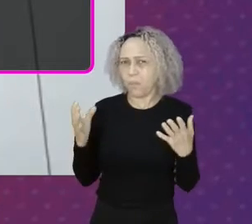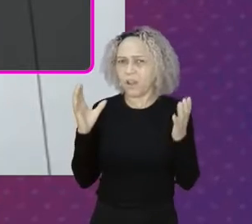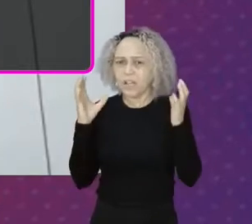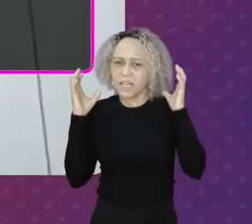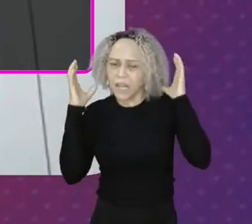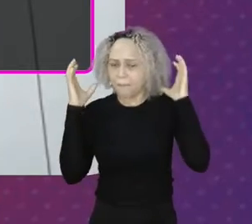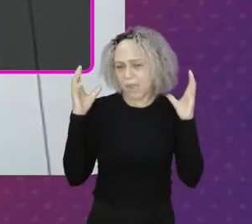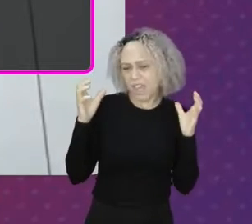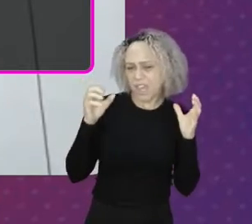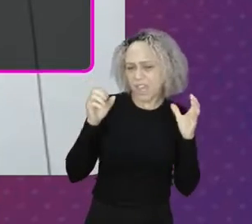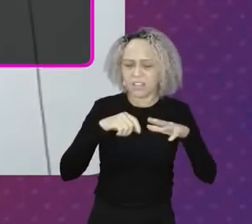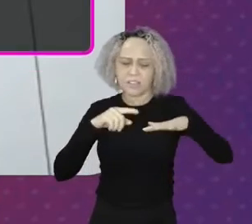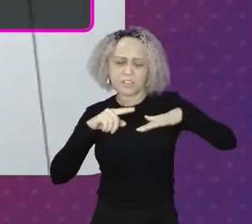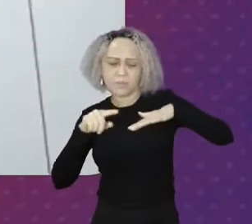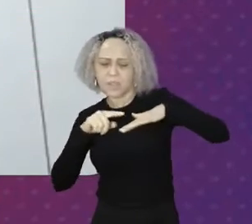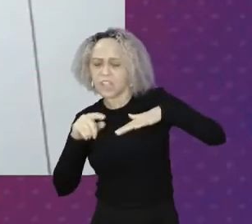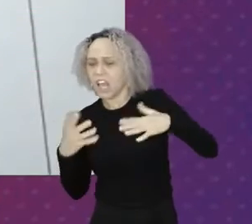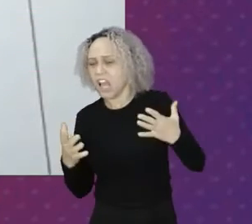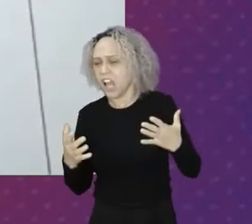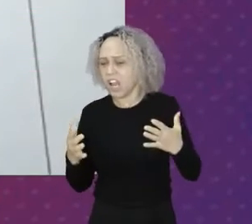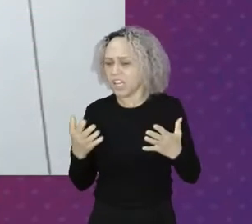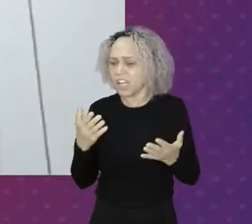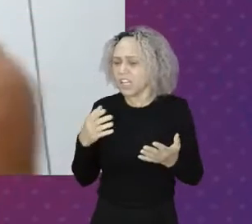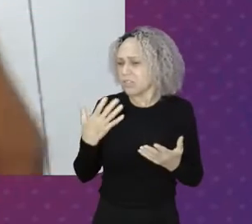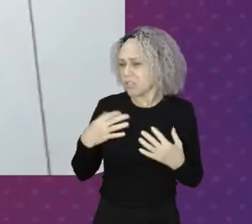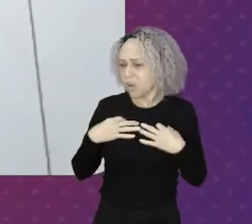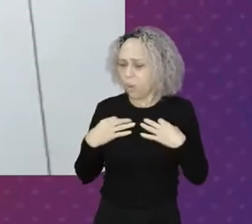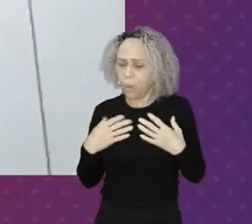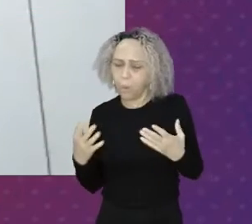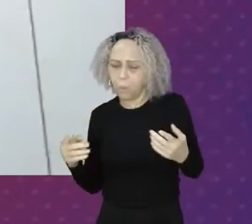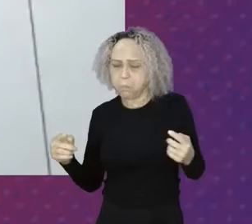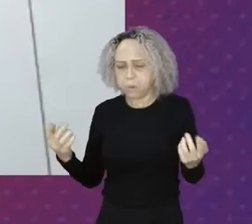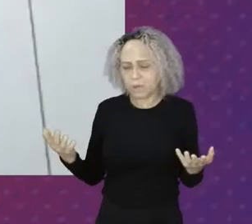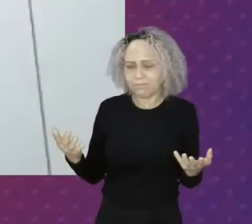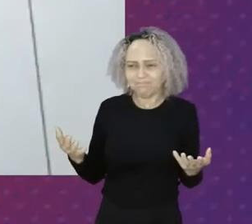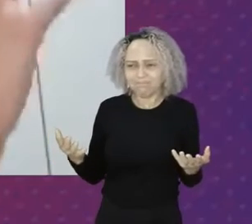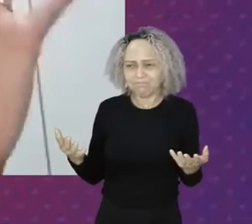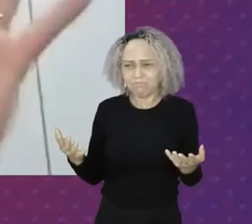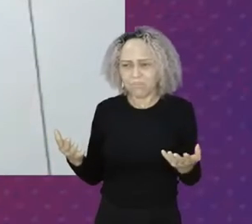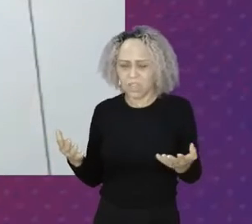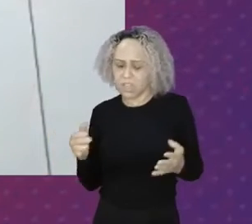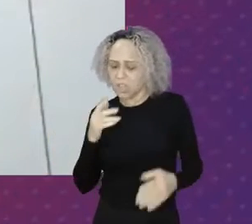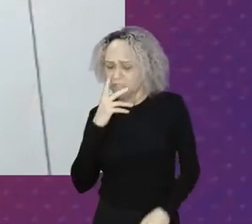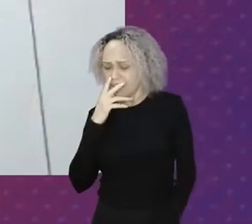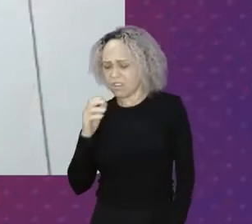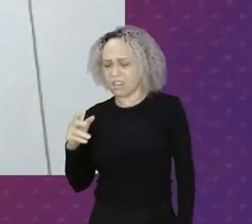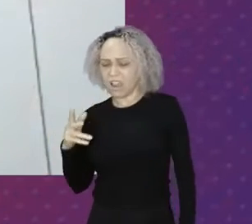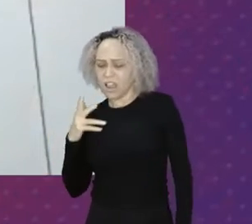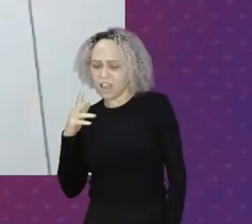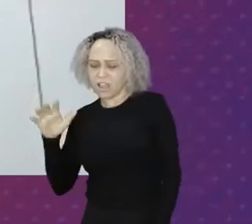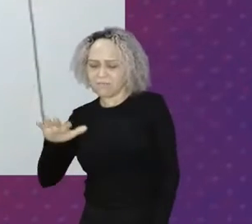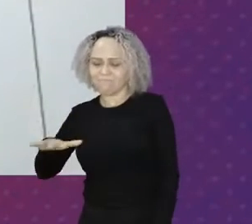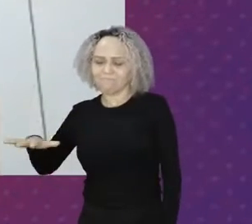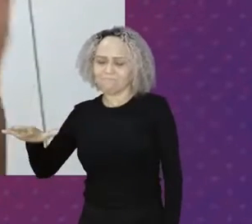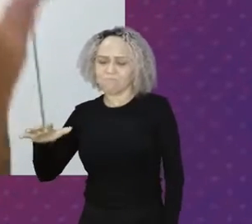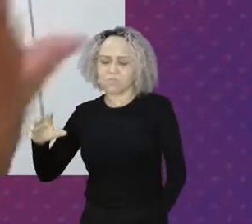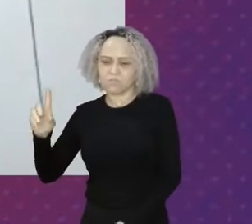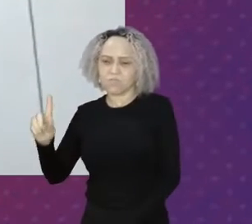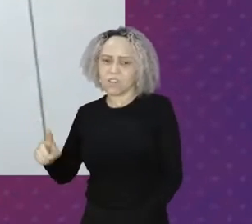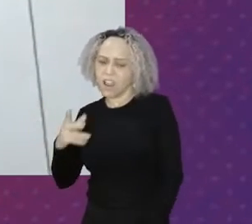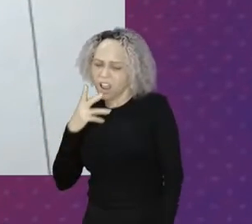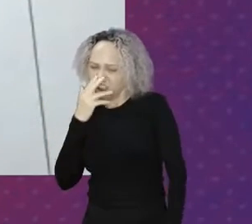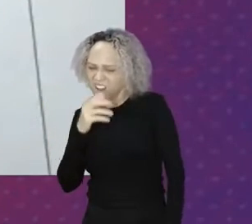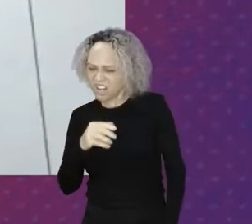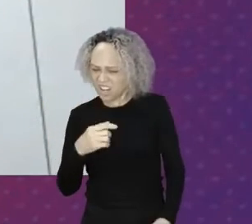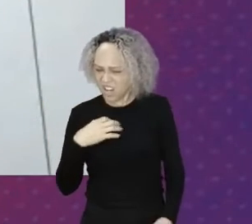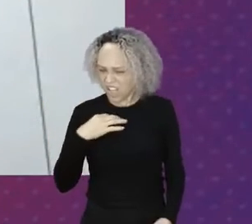ela está com a unha pintada ou não, se ela está com a roupa que não é considerada pertinente para aquela ocasião. Tudo